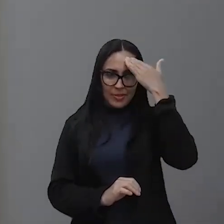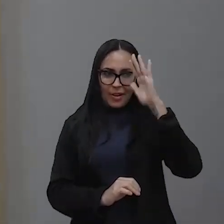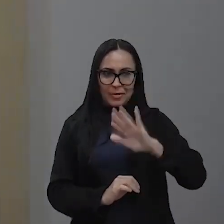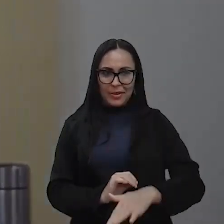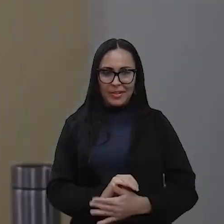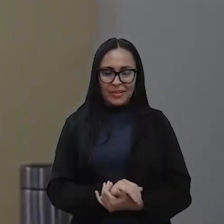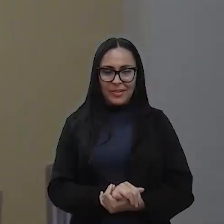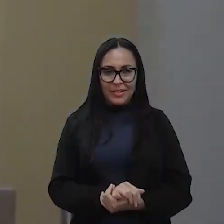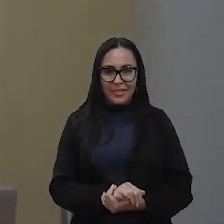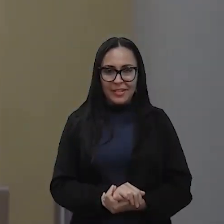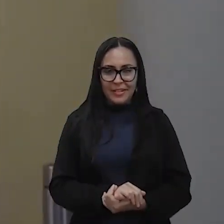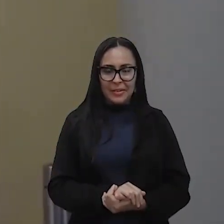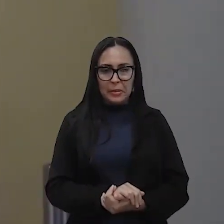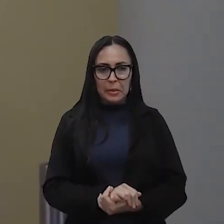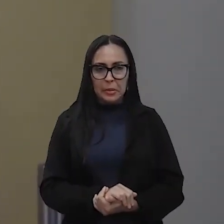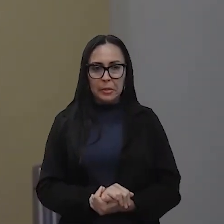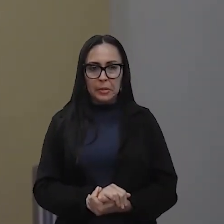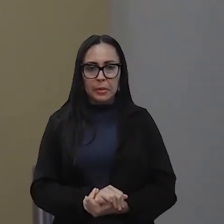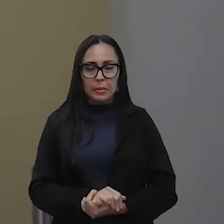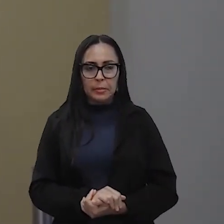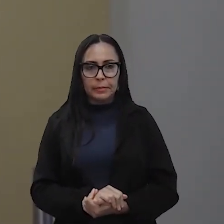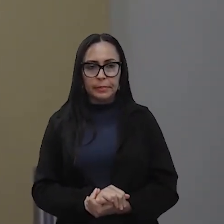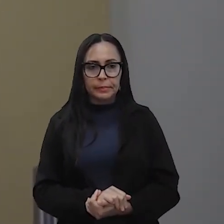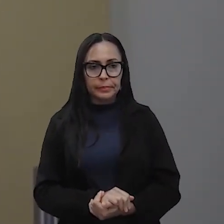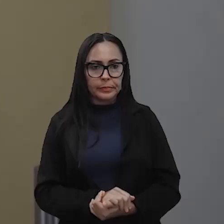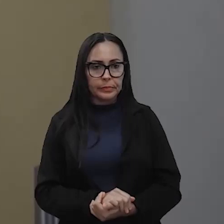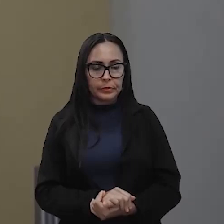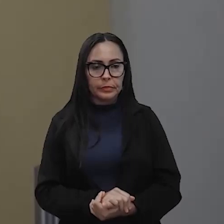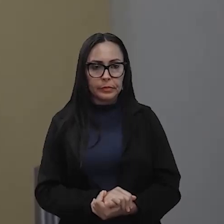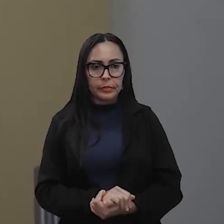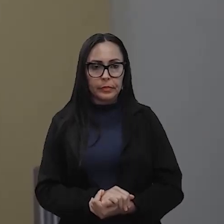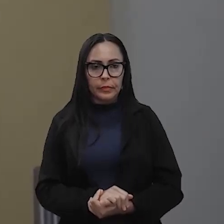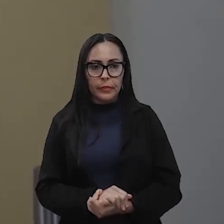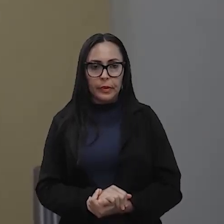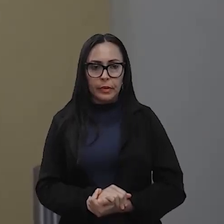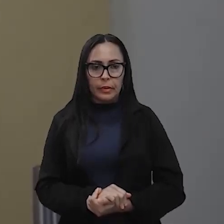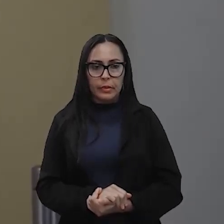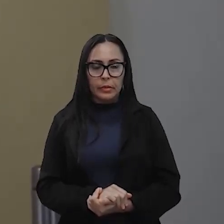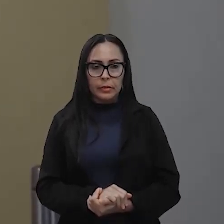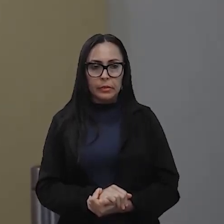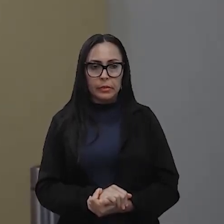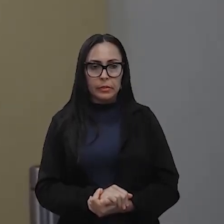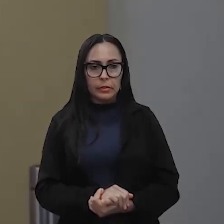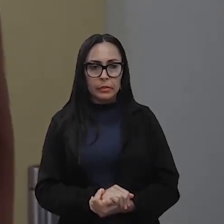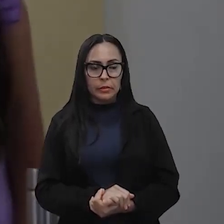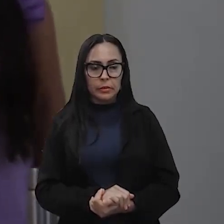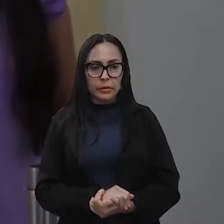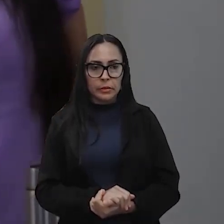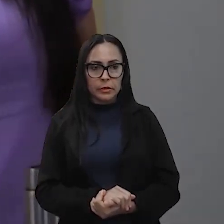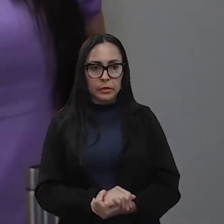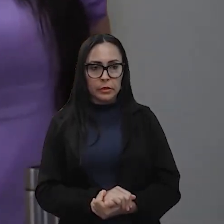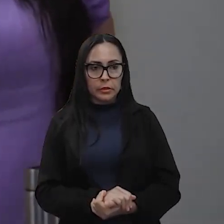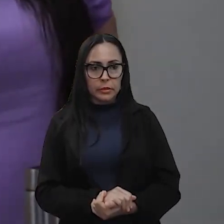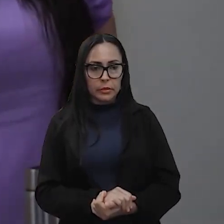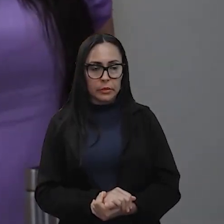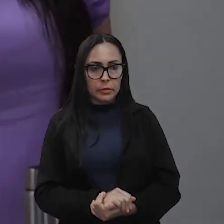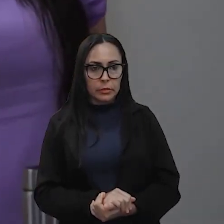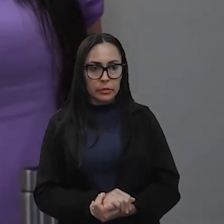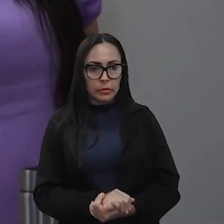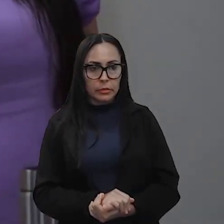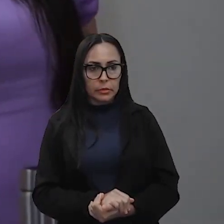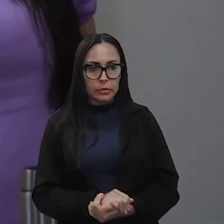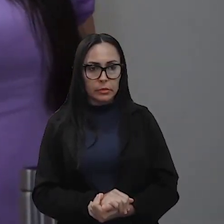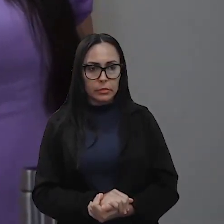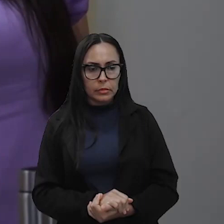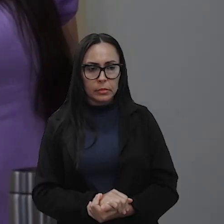Eu não sei agora, porque eu fiz uma cirurgia já, há um tempo atrás. Eu já tive muita acne, e aí